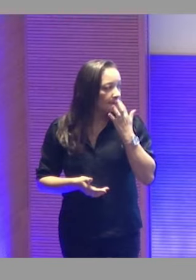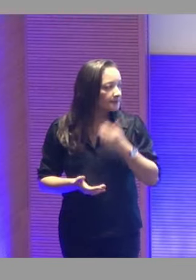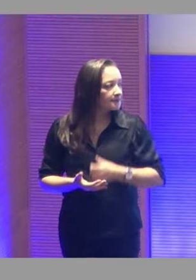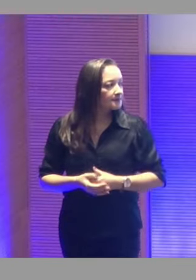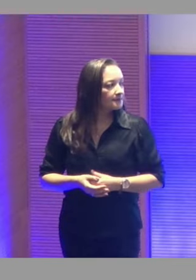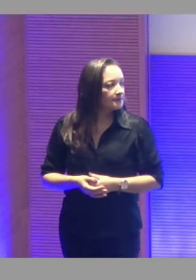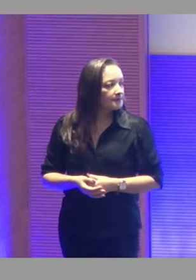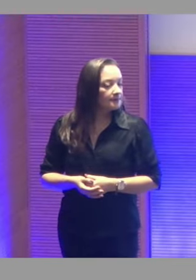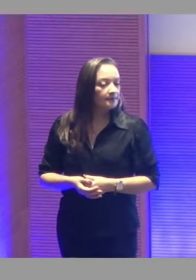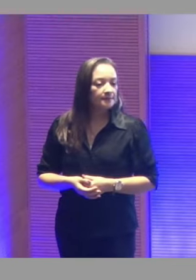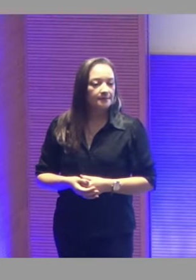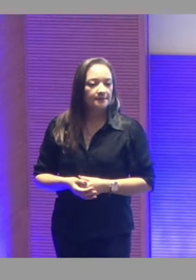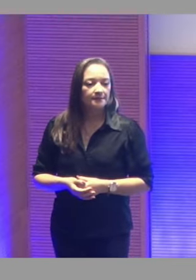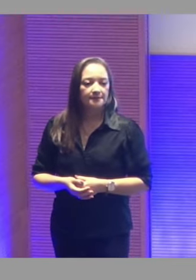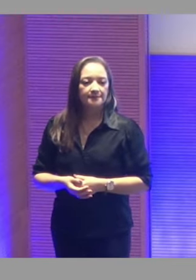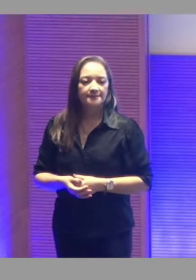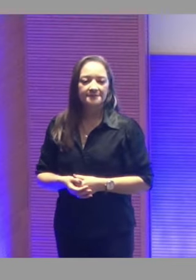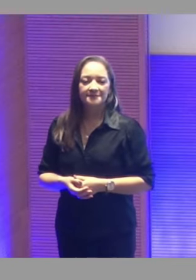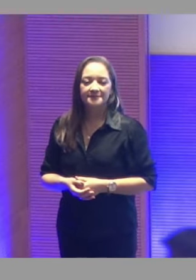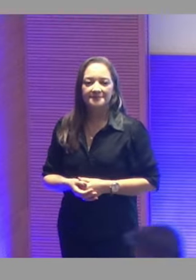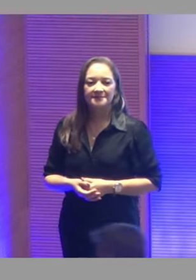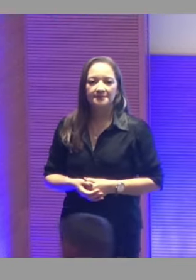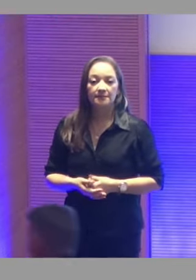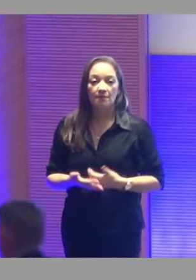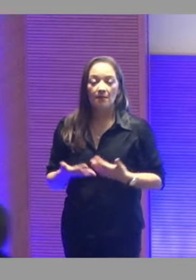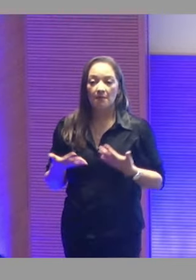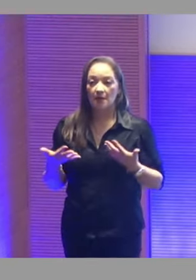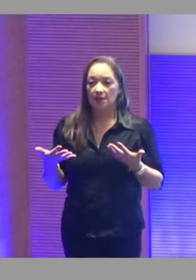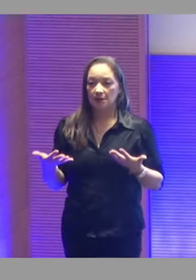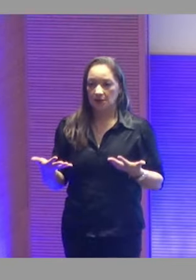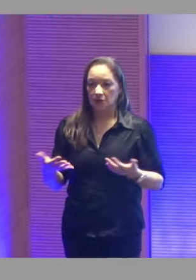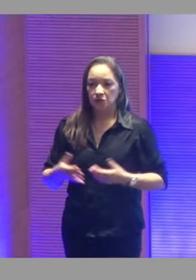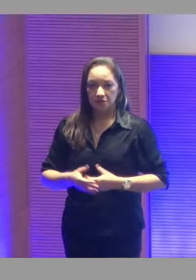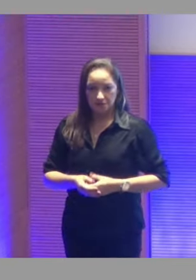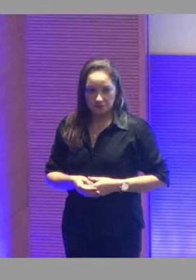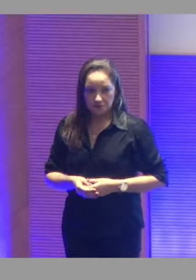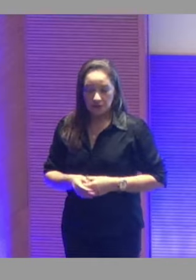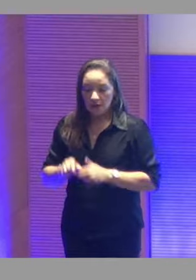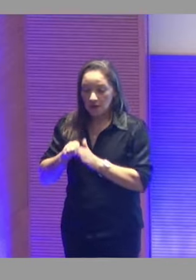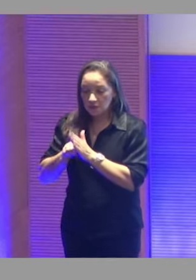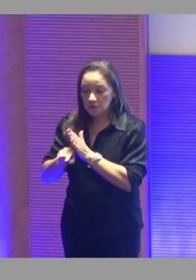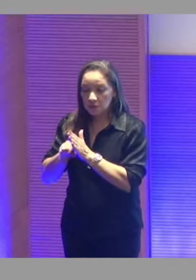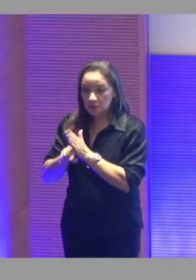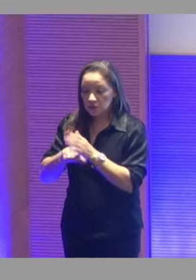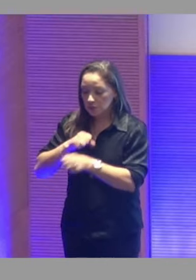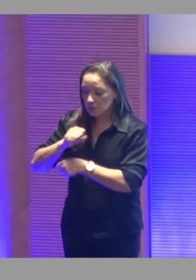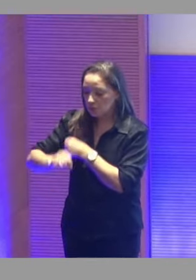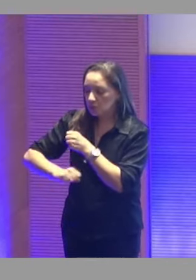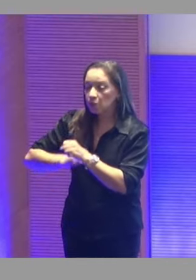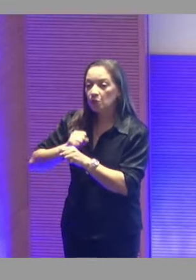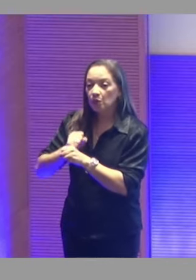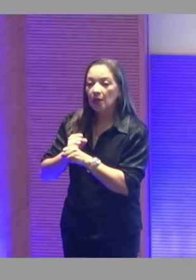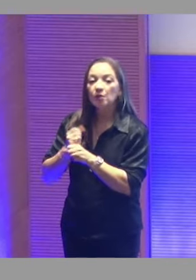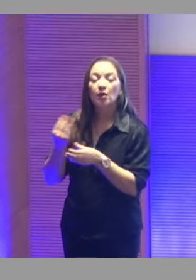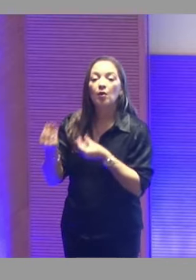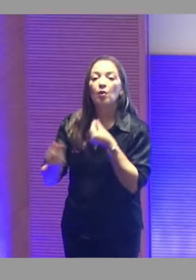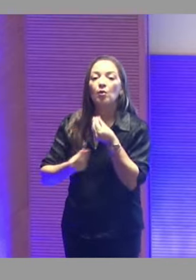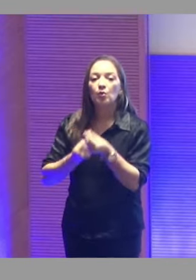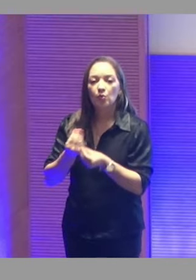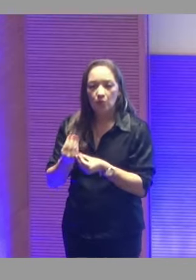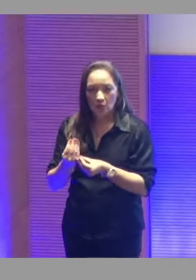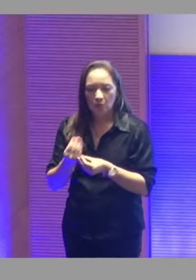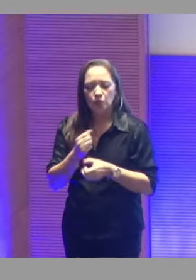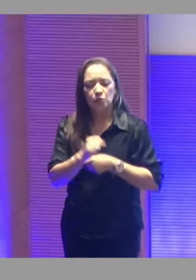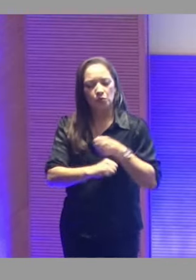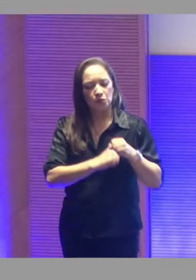deixo eh Então a nossa sondagem anual a gente faz anualmente com os membros desde